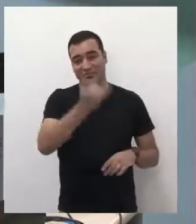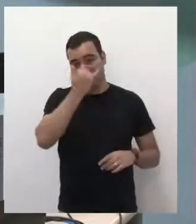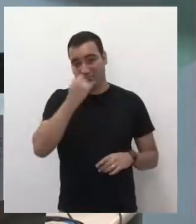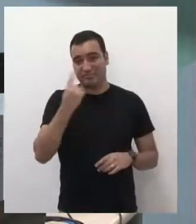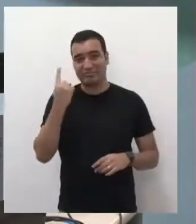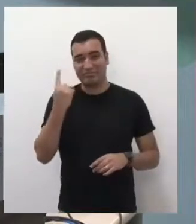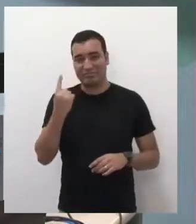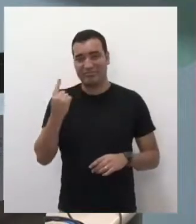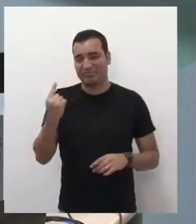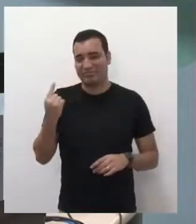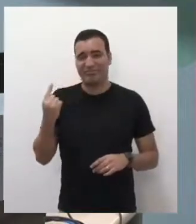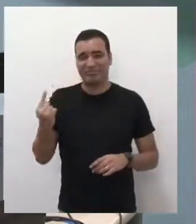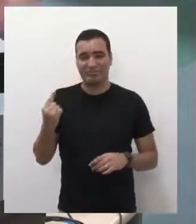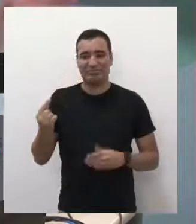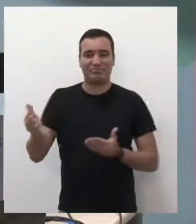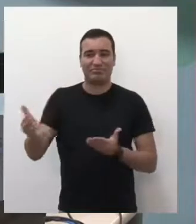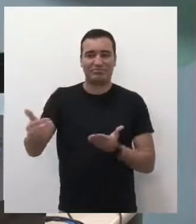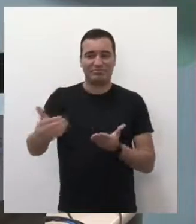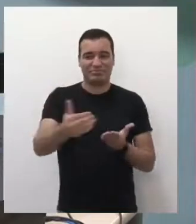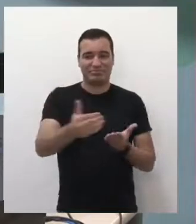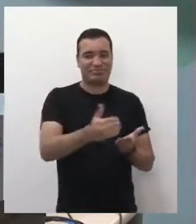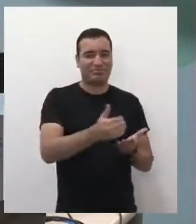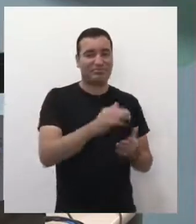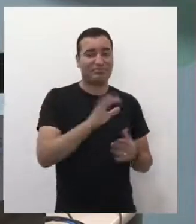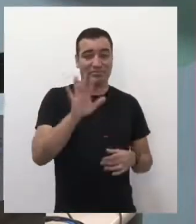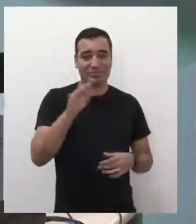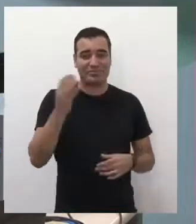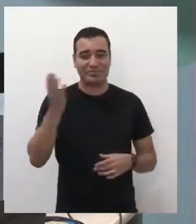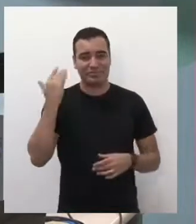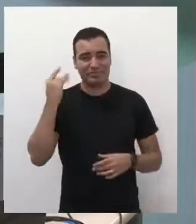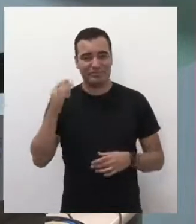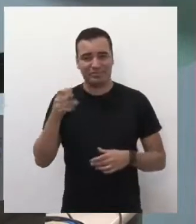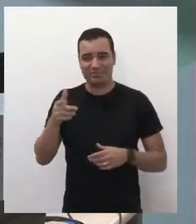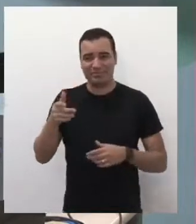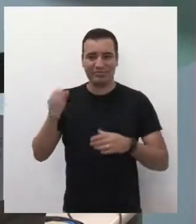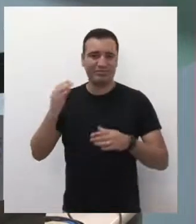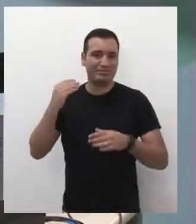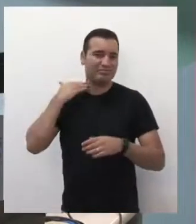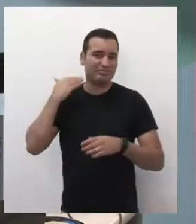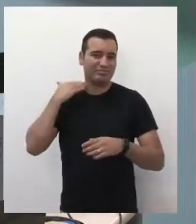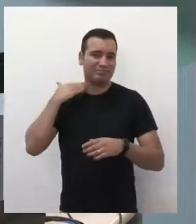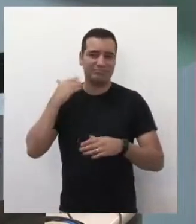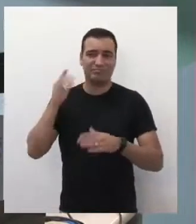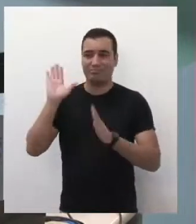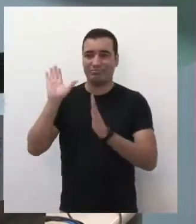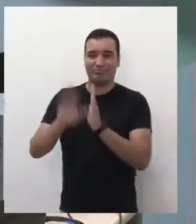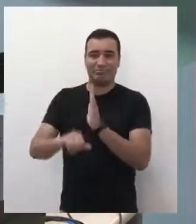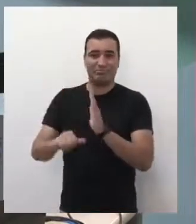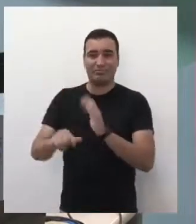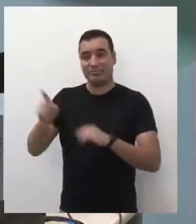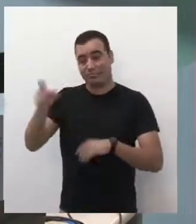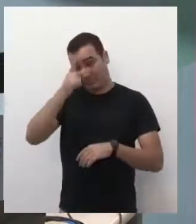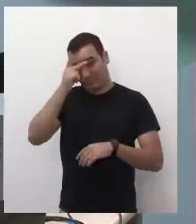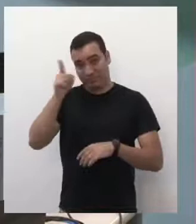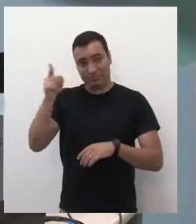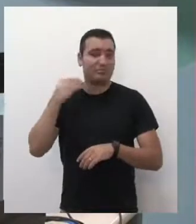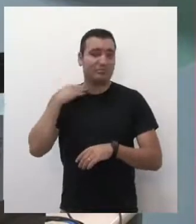o rateio. O pessoal fala, até saindo um pouquinho desse assunto, o pessoal fala de assalto a banco, né? O banco tem lá a